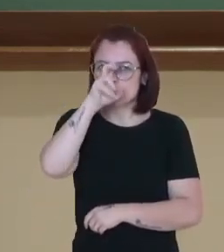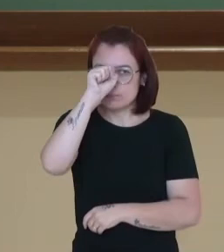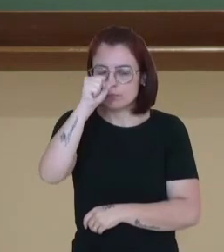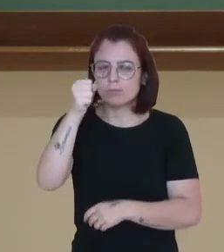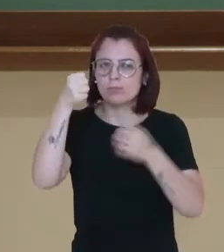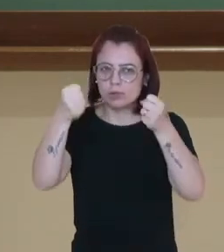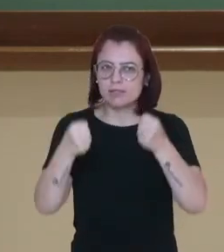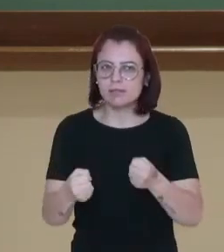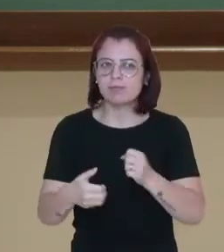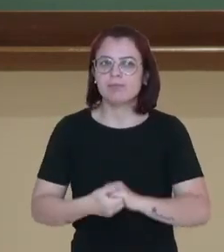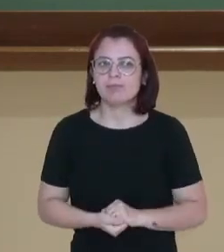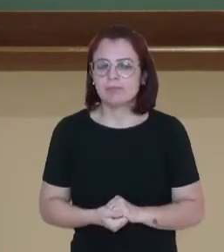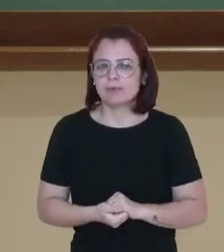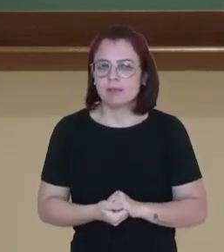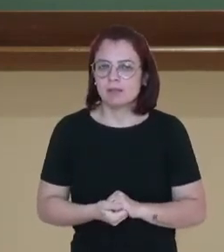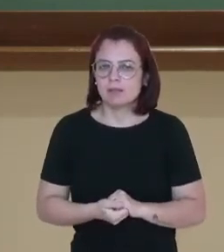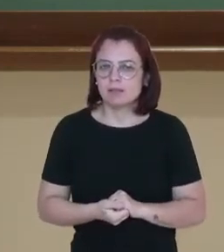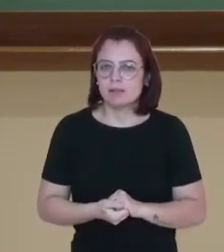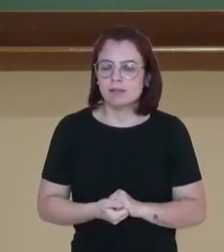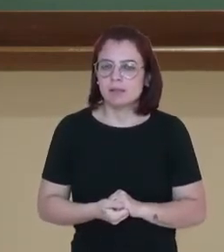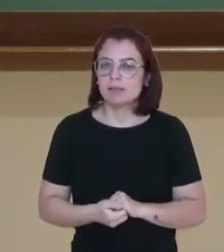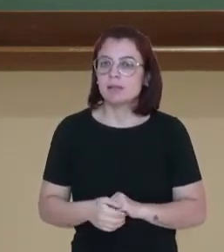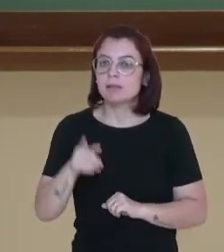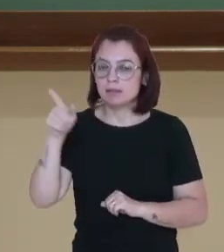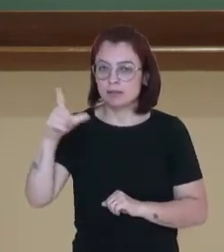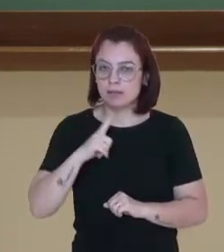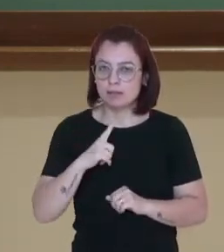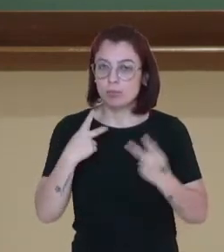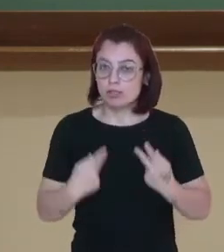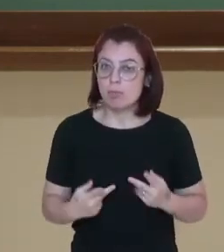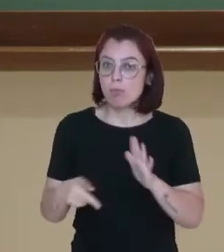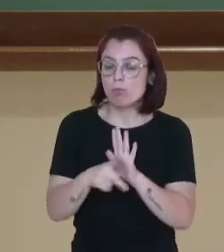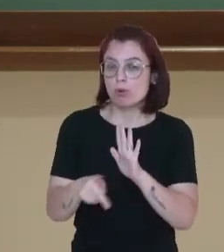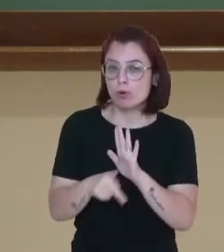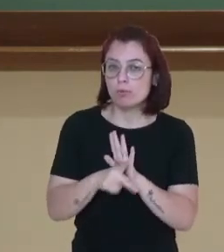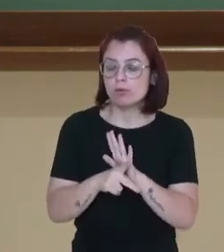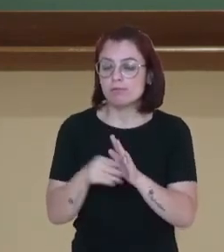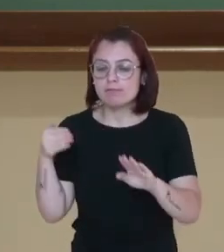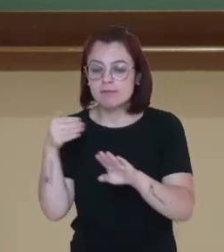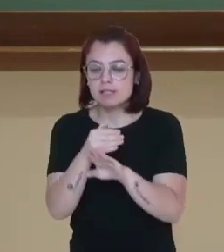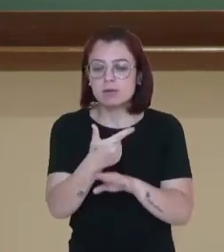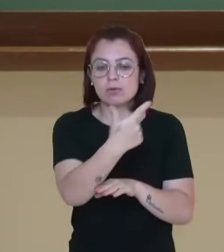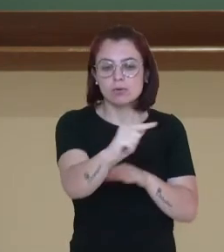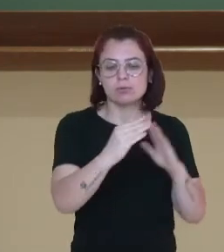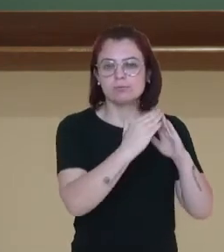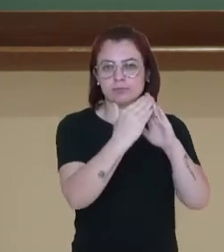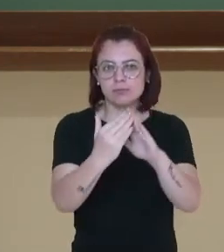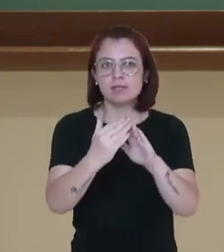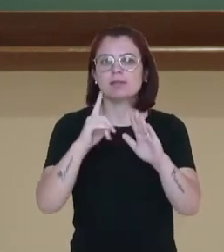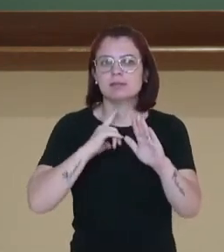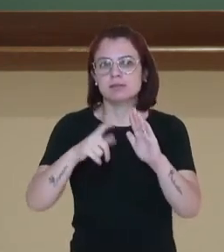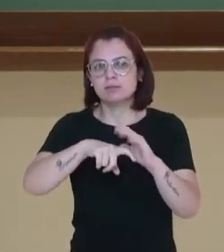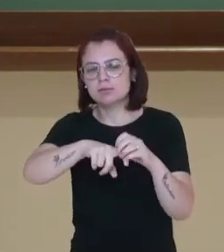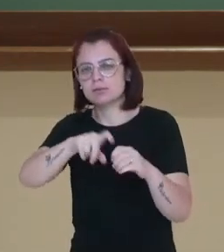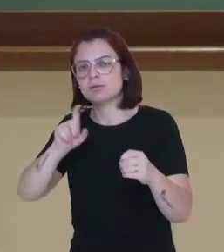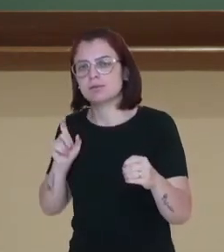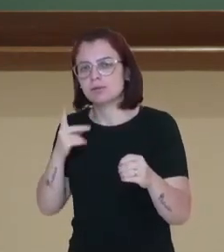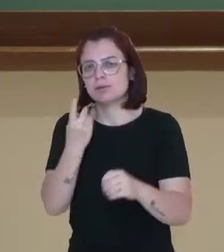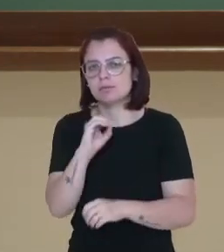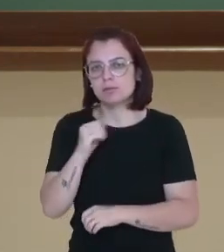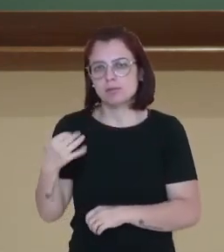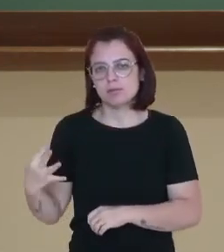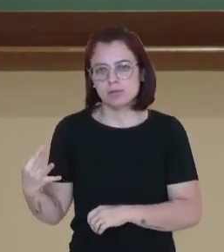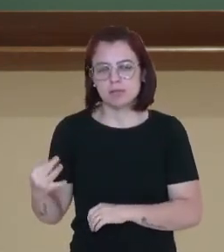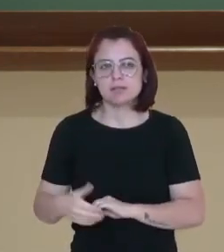mas mediante o seu posicionamento de invasão em territórios vizinhos, foi retirada em 2014 por os